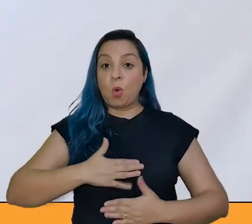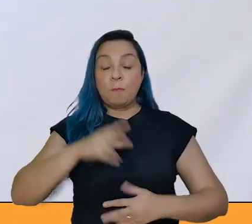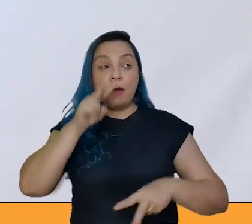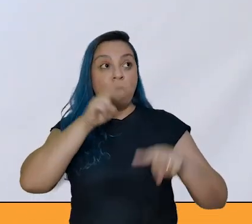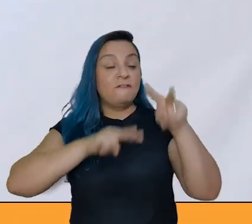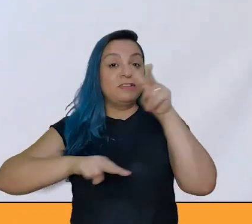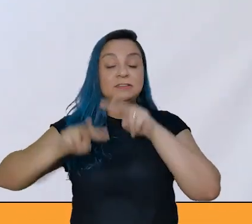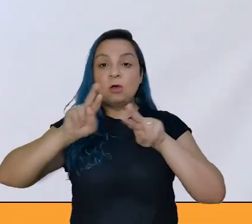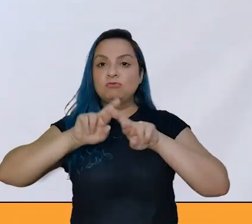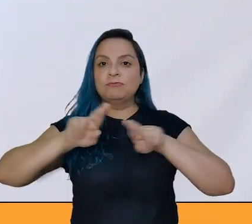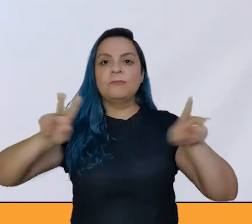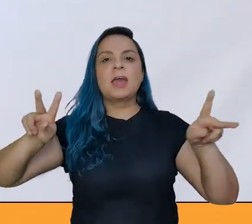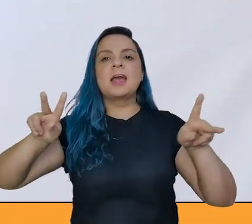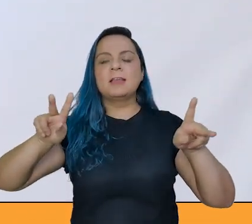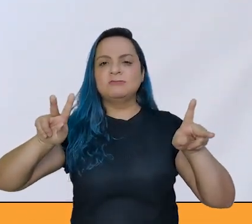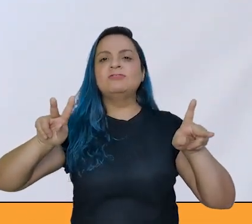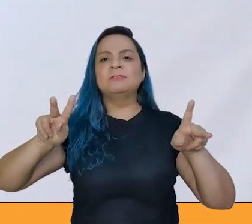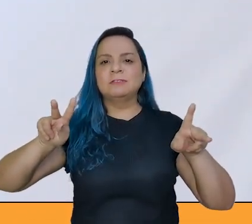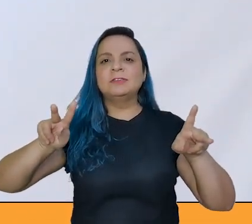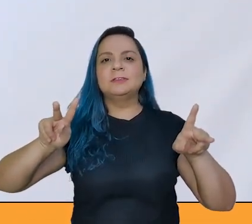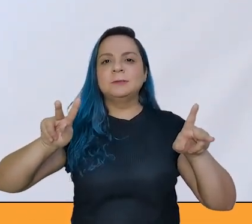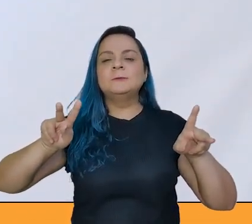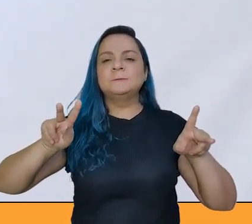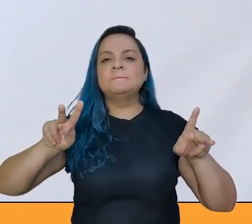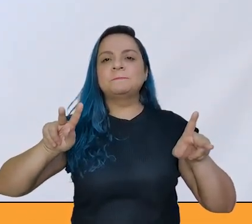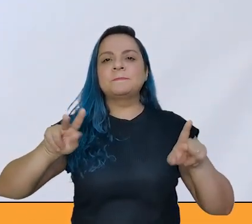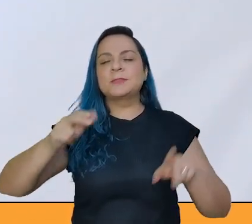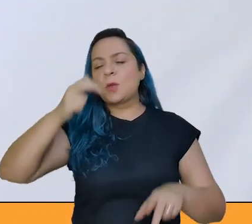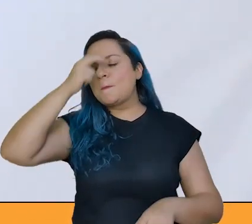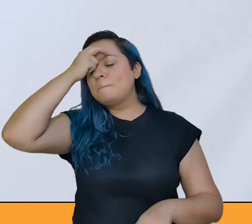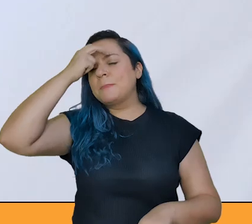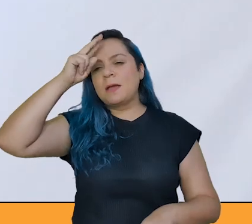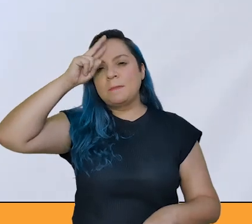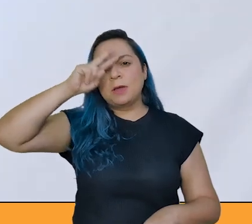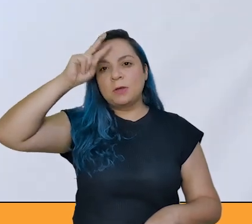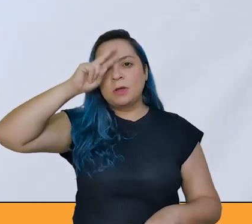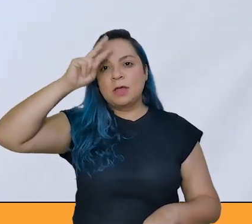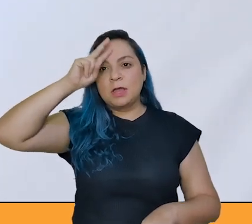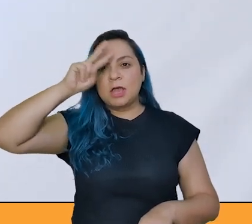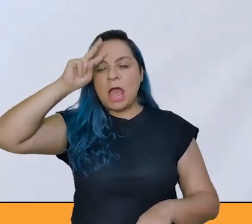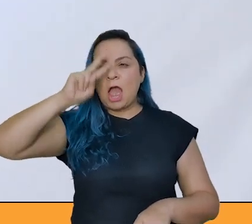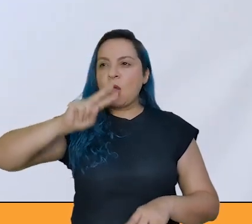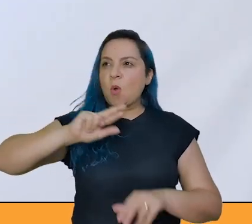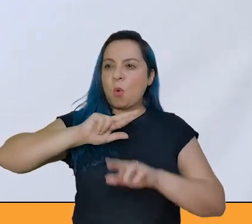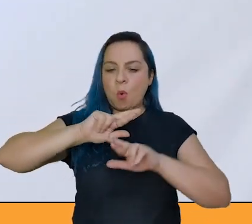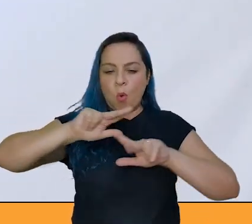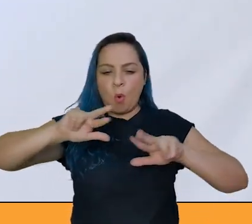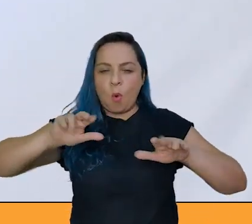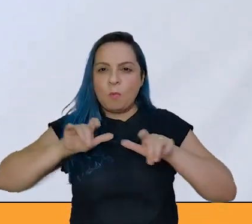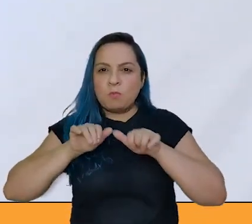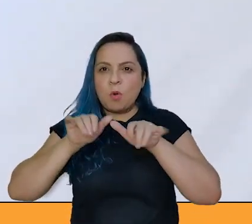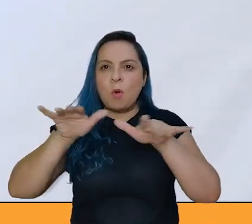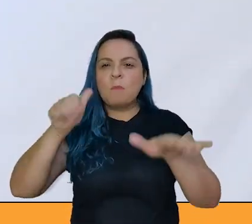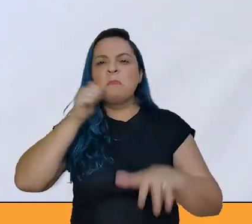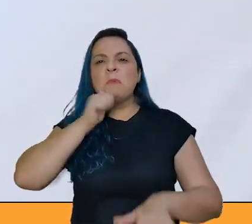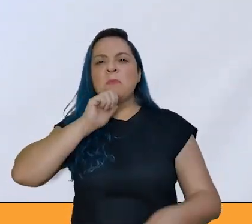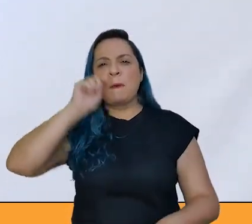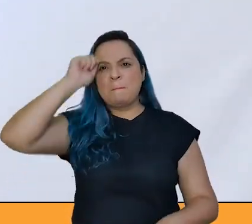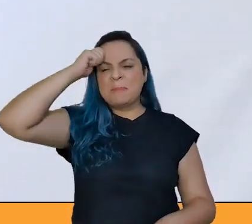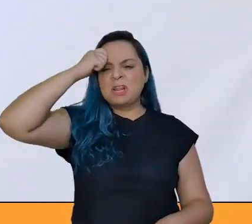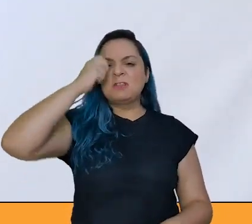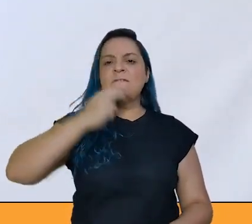visão normativa fisicamente, de memória, de forma de compartilhar, uma mulher preta com a